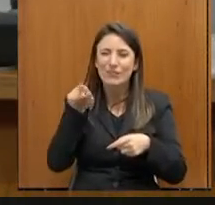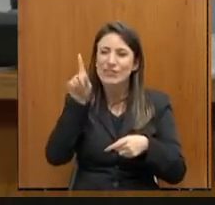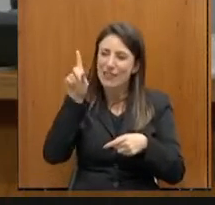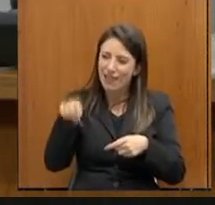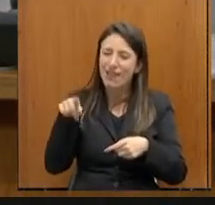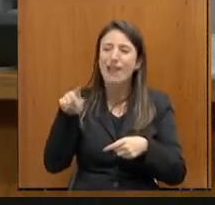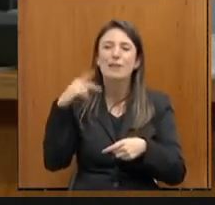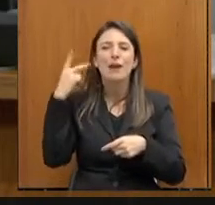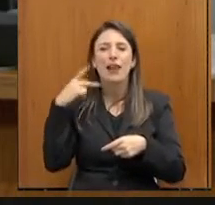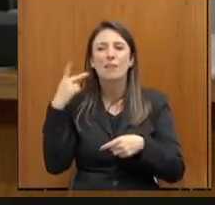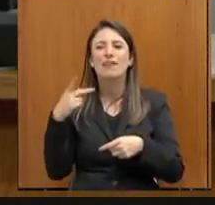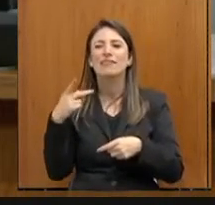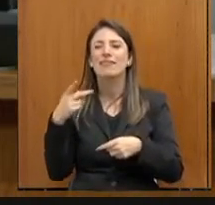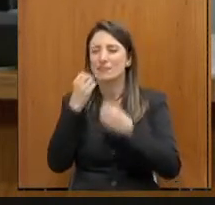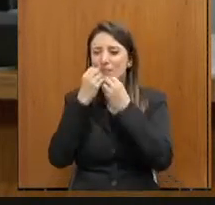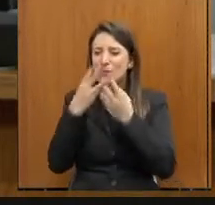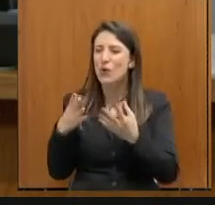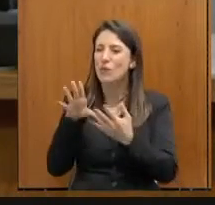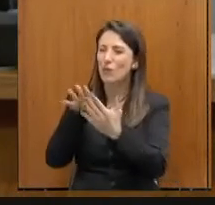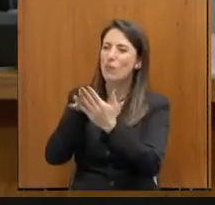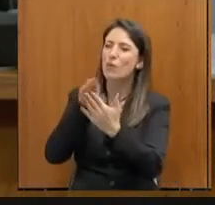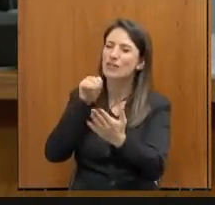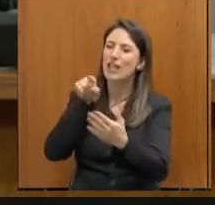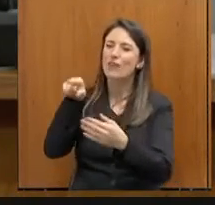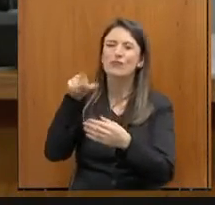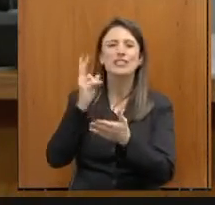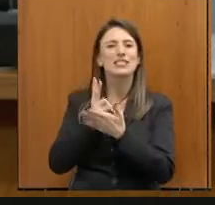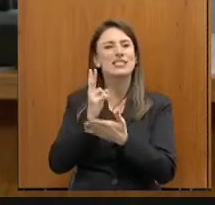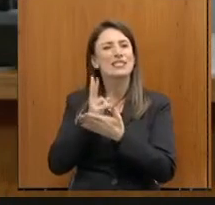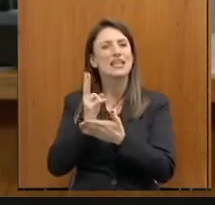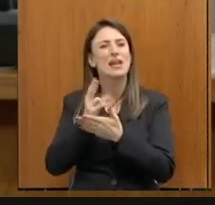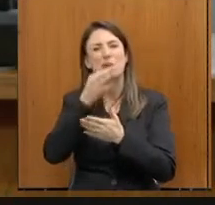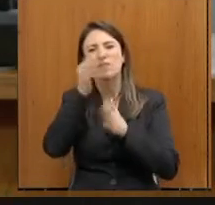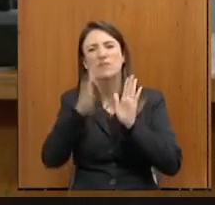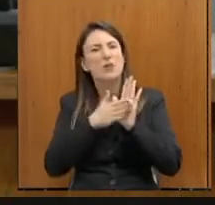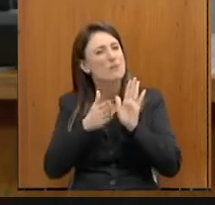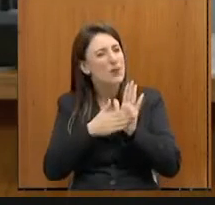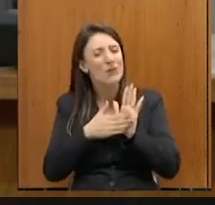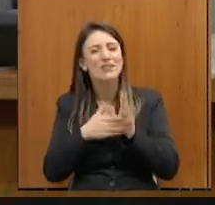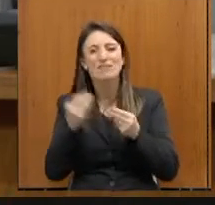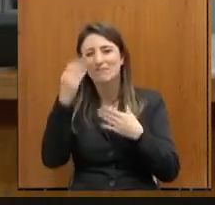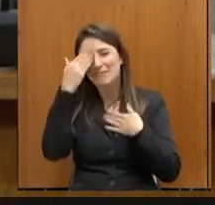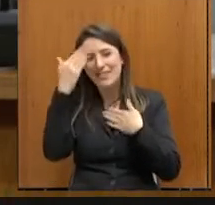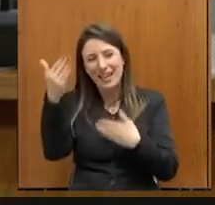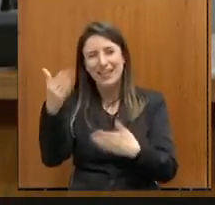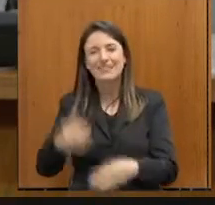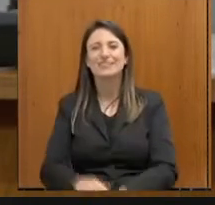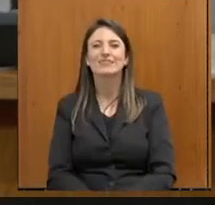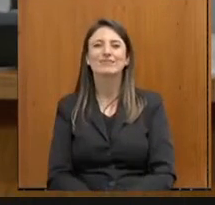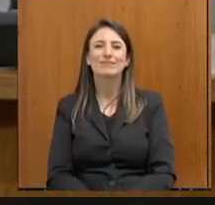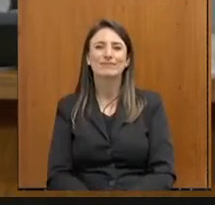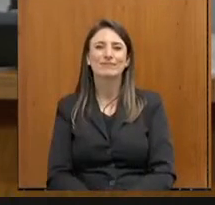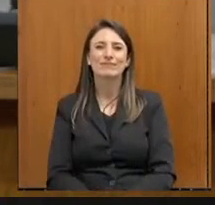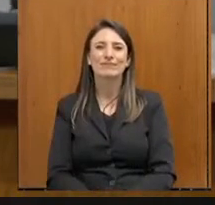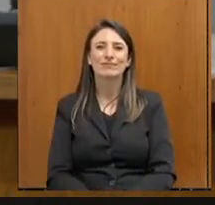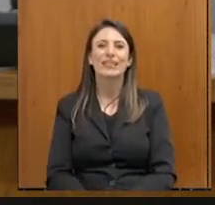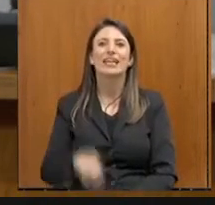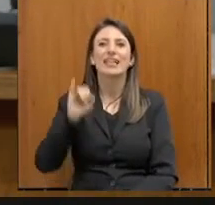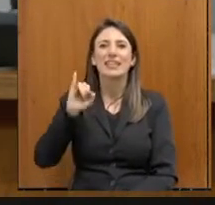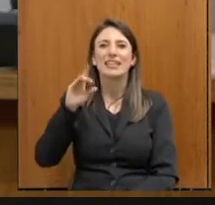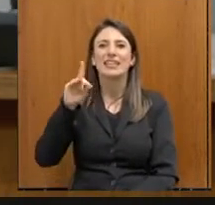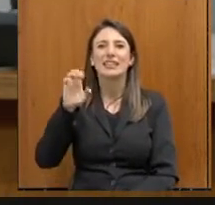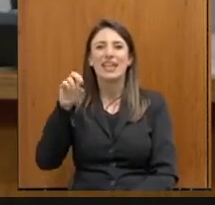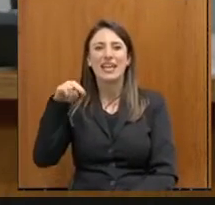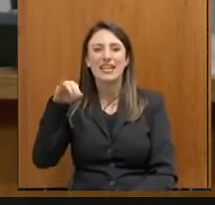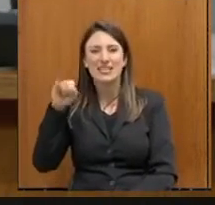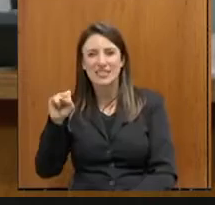parlamentar que sempre vem com propostas então Obrigado fui Denis infeliz é importante